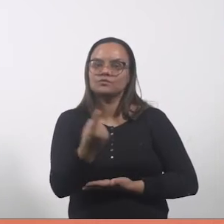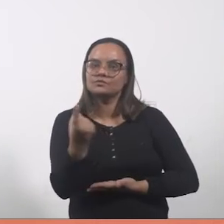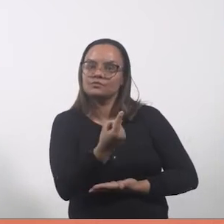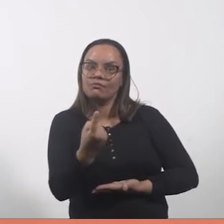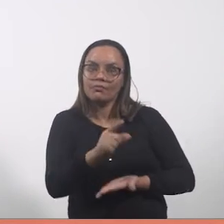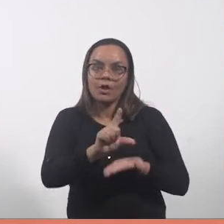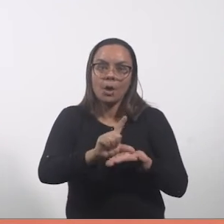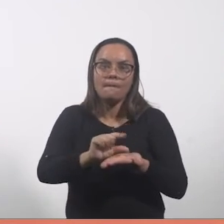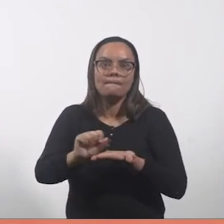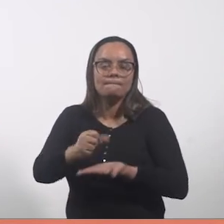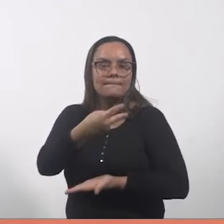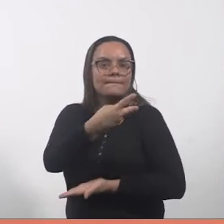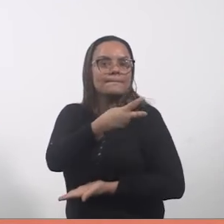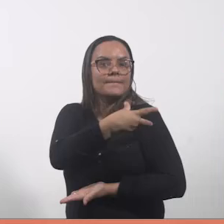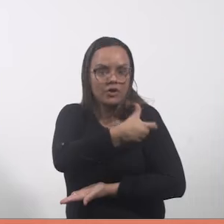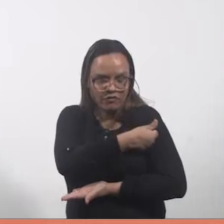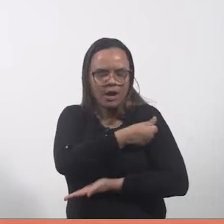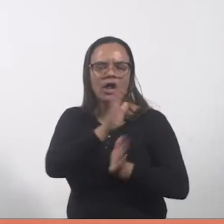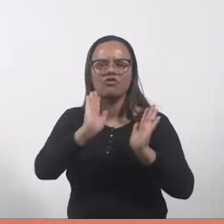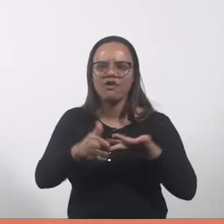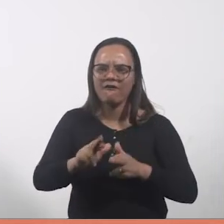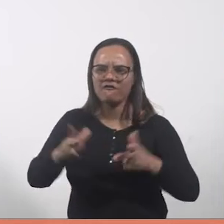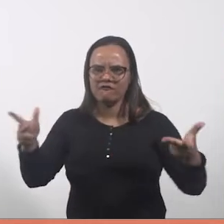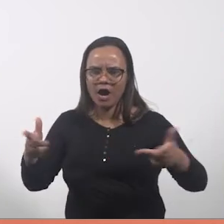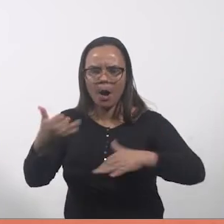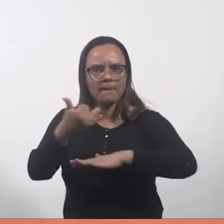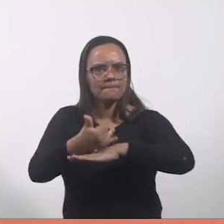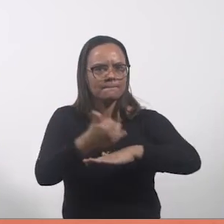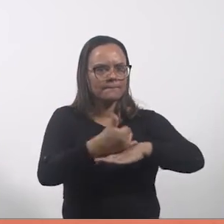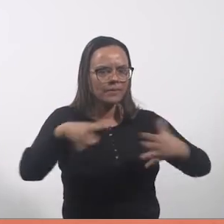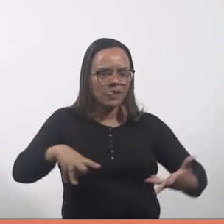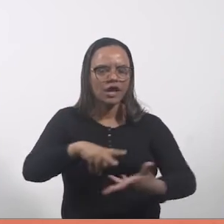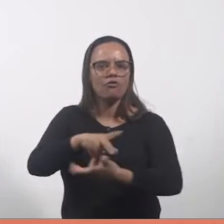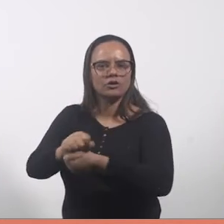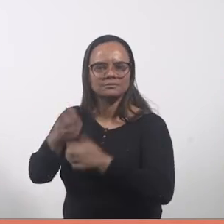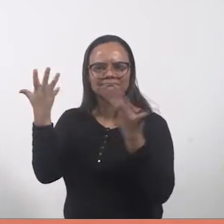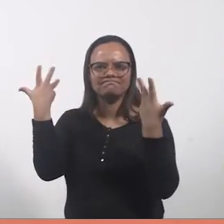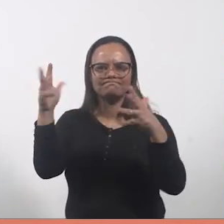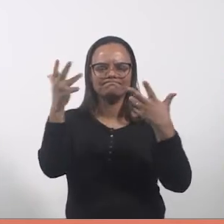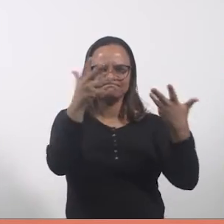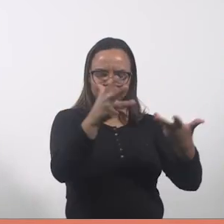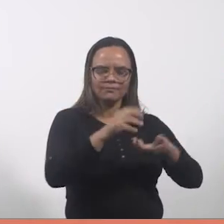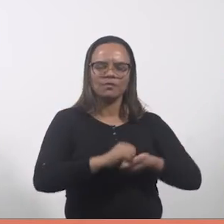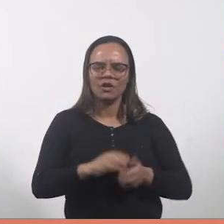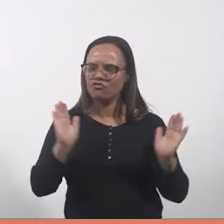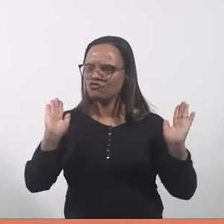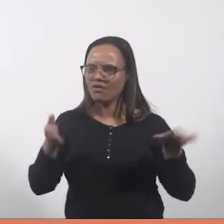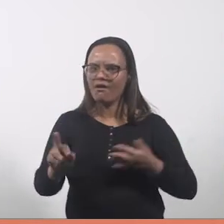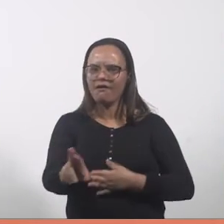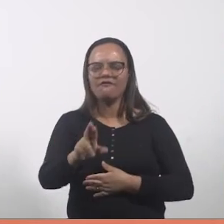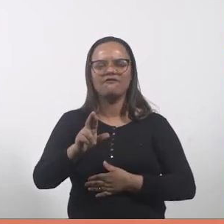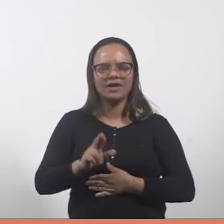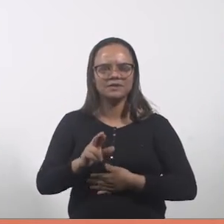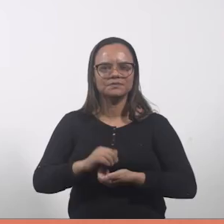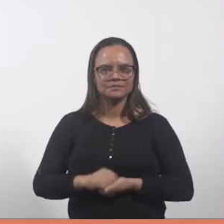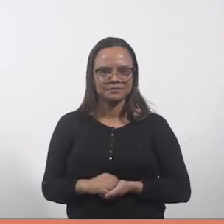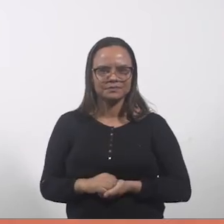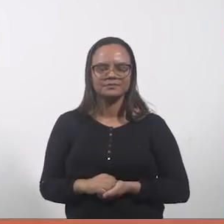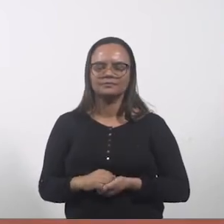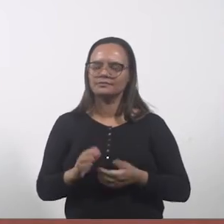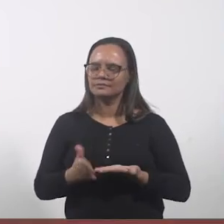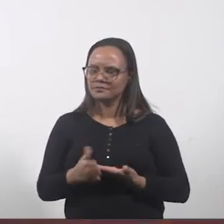dose, muito diferente de muitas capitais do mundo. Então, agradecer e parabenizar a nossa juventude, mas fica a resposta para o Edson com relação à segunda